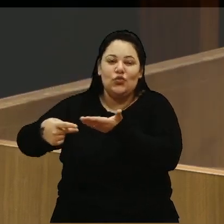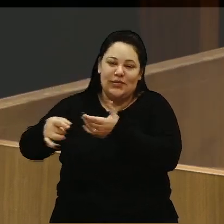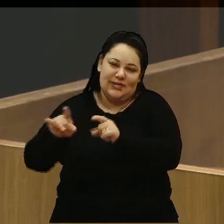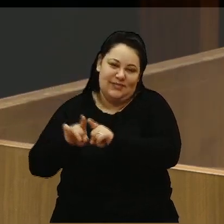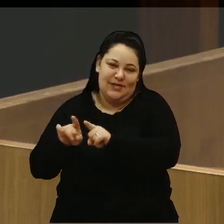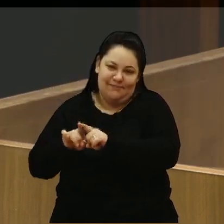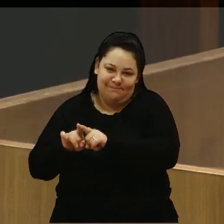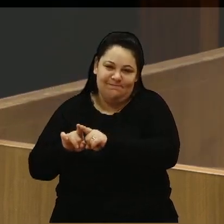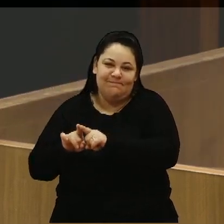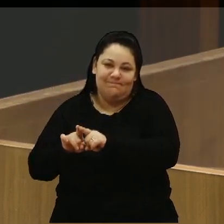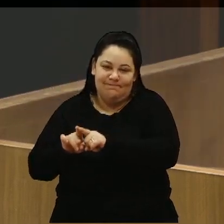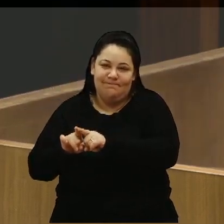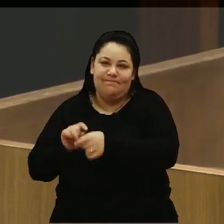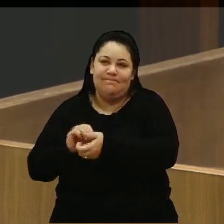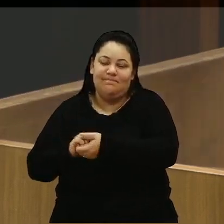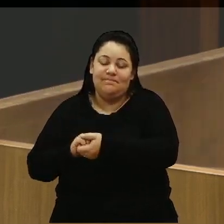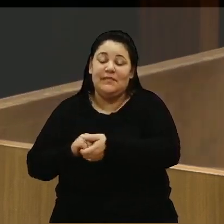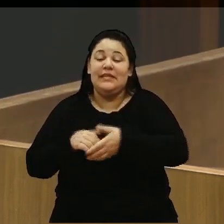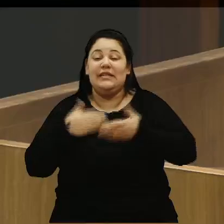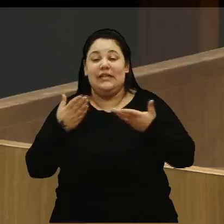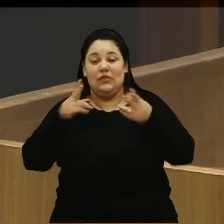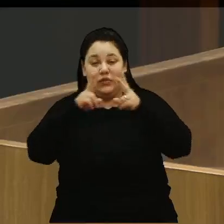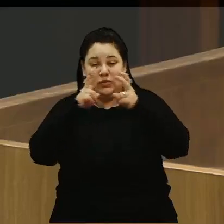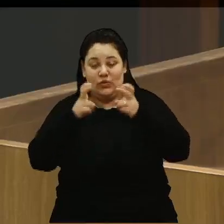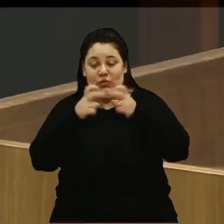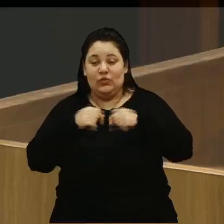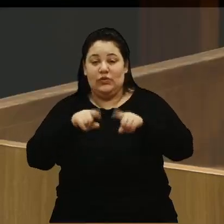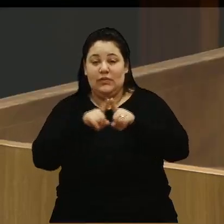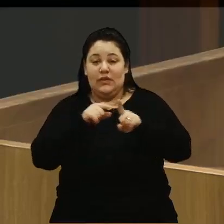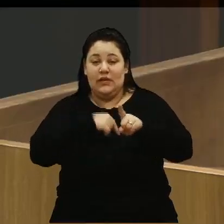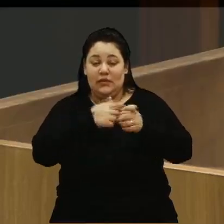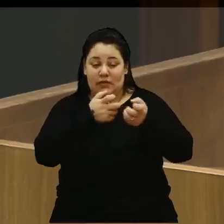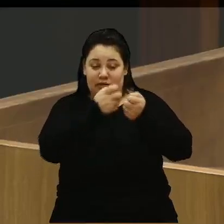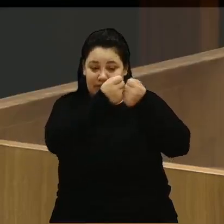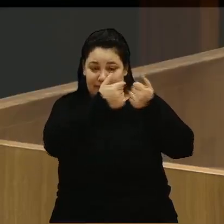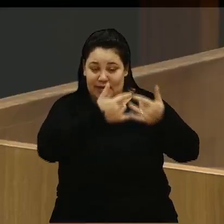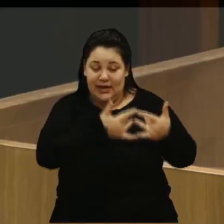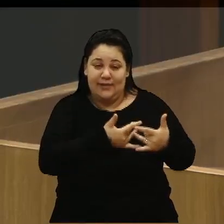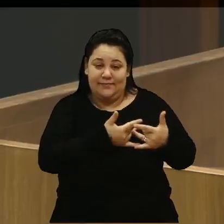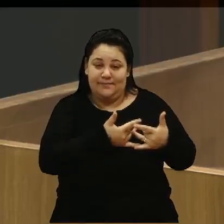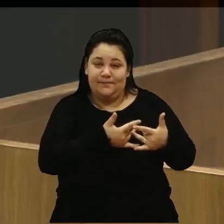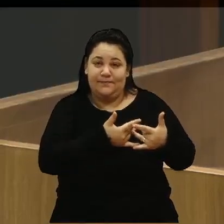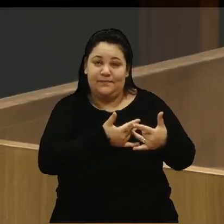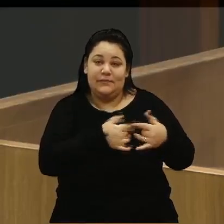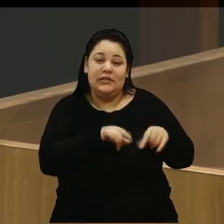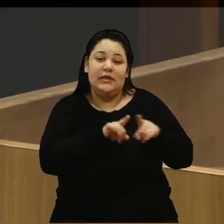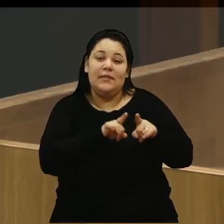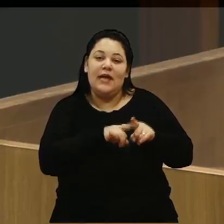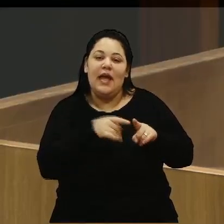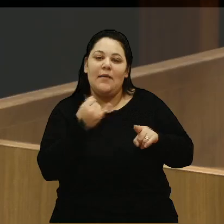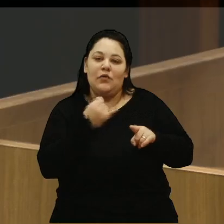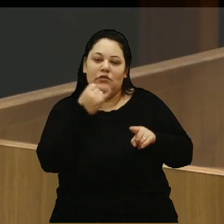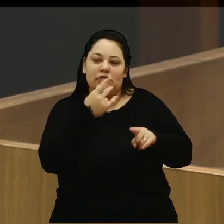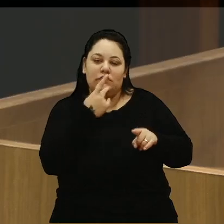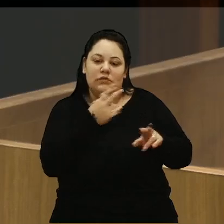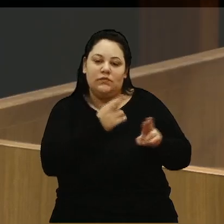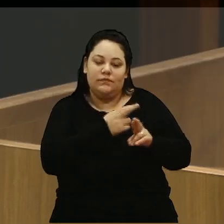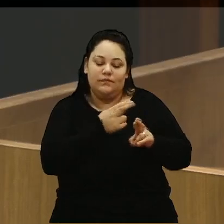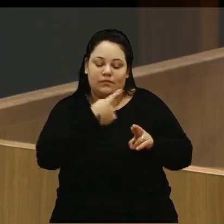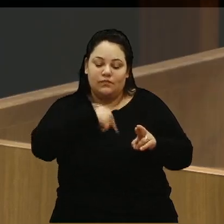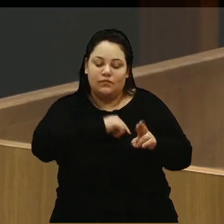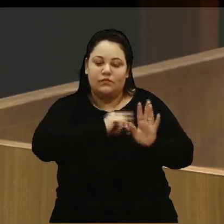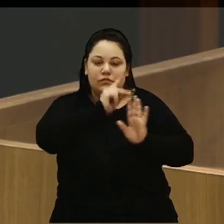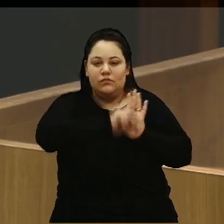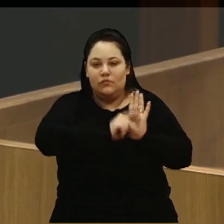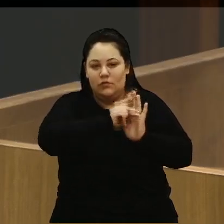quanto a Central. Então, esse assunto eu também queria trazer aqui. E não menos importante, né, a questão do nosso projeto,